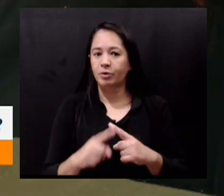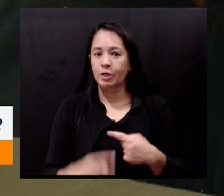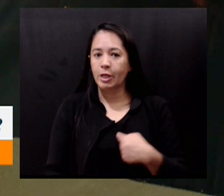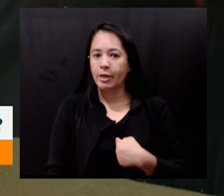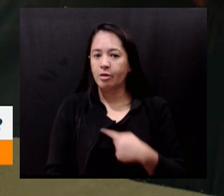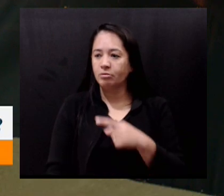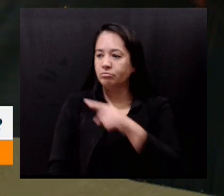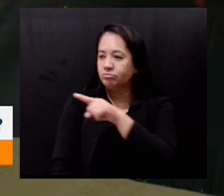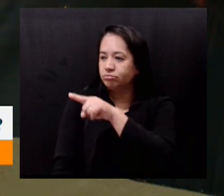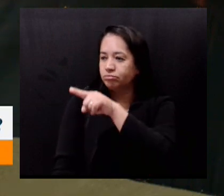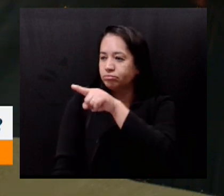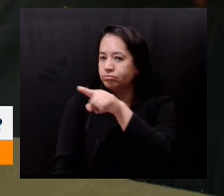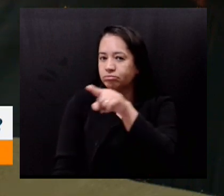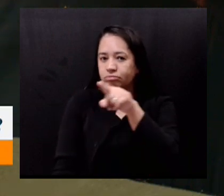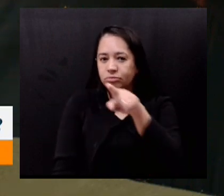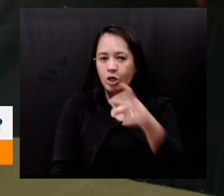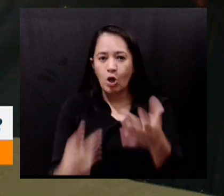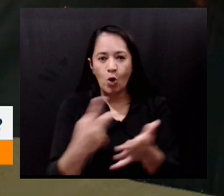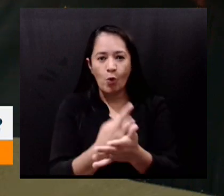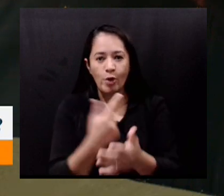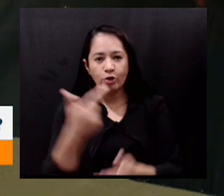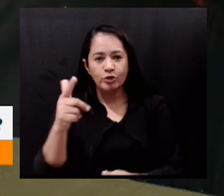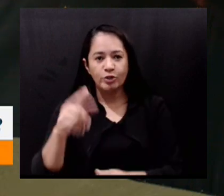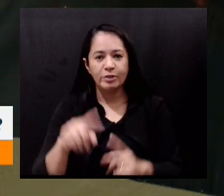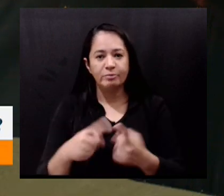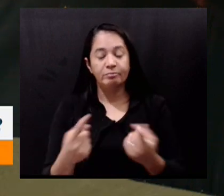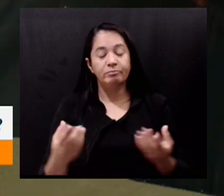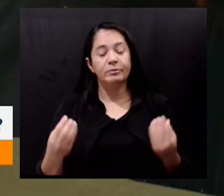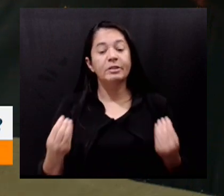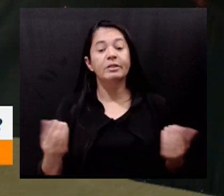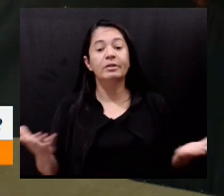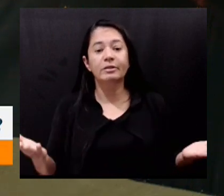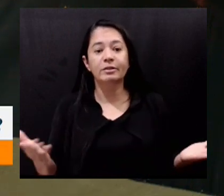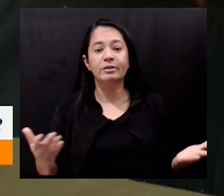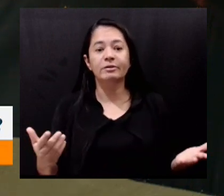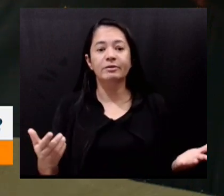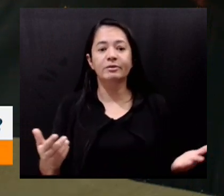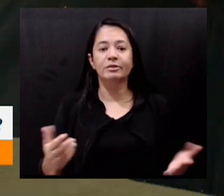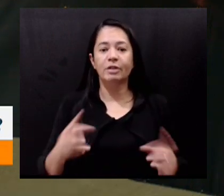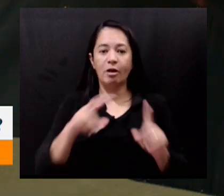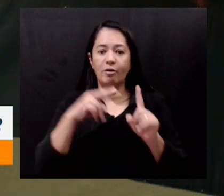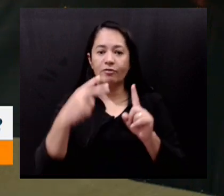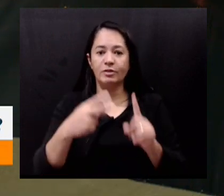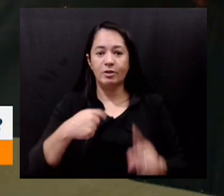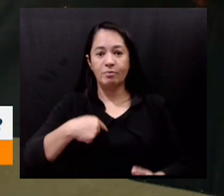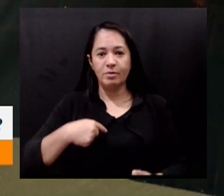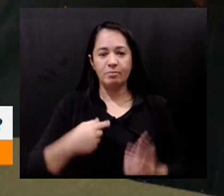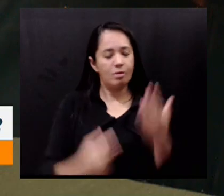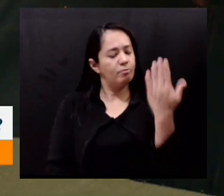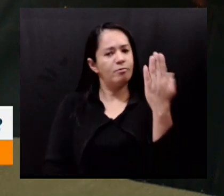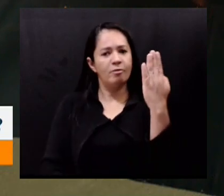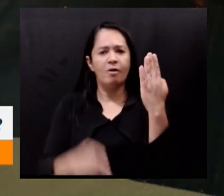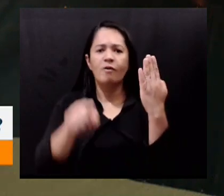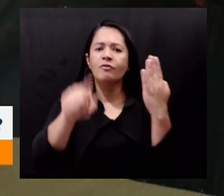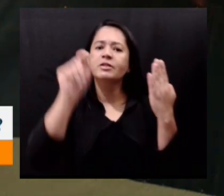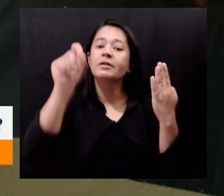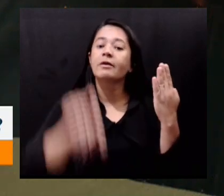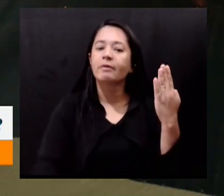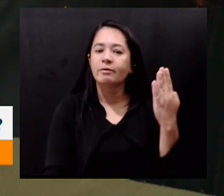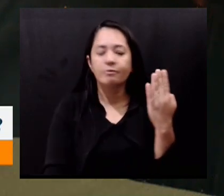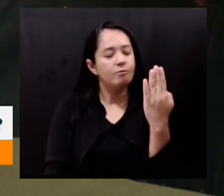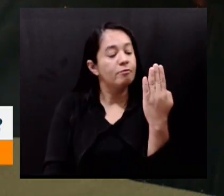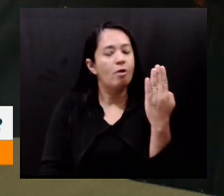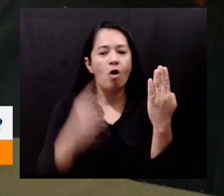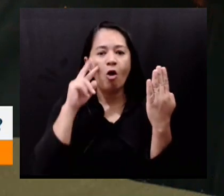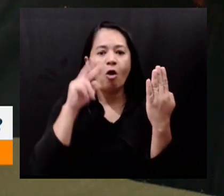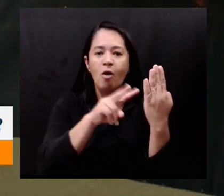não estou considerando nada. Mas e aí, eu tenho aí uma visão de mim, boto um espelho na frente, quem é você, né, para cancelar o outro?